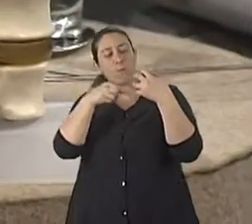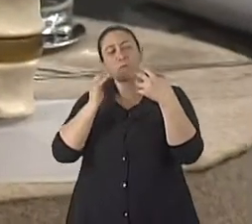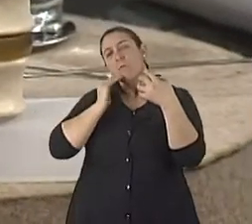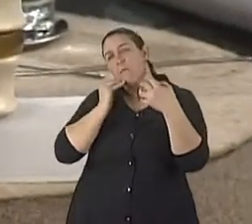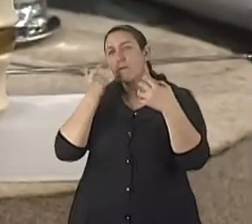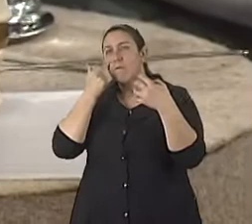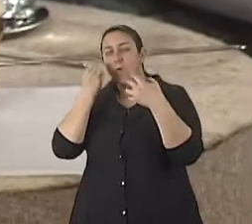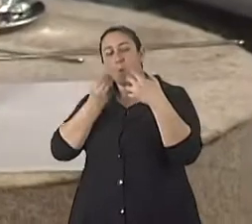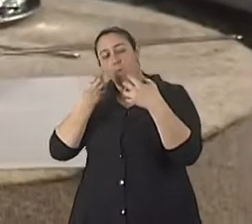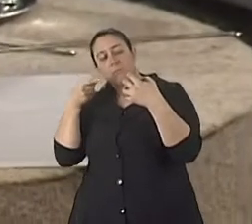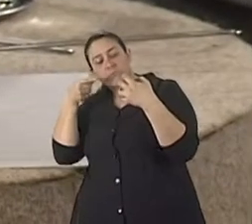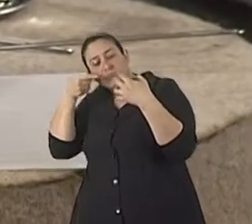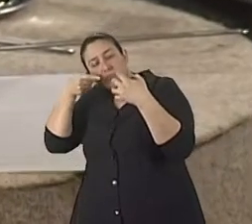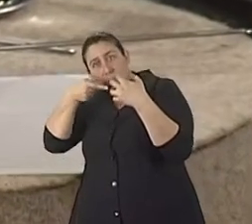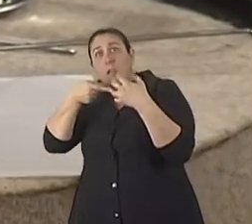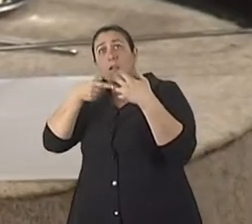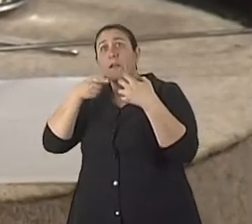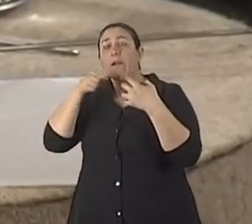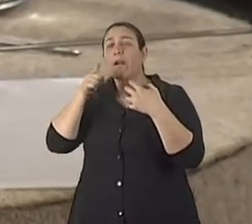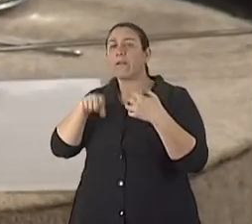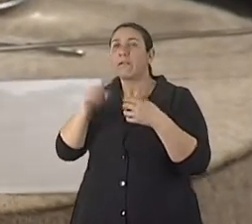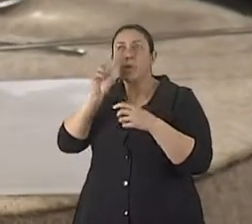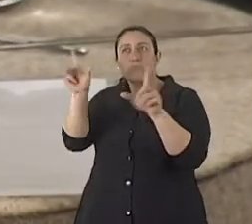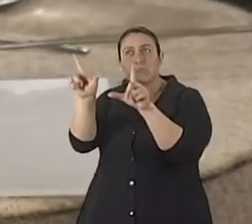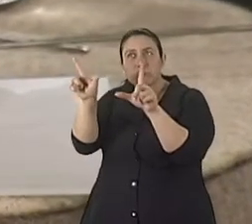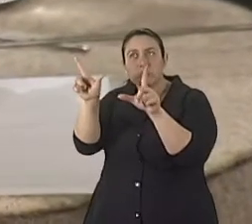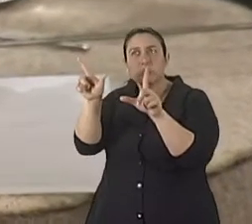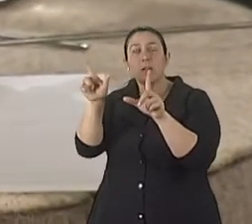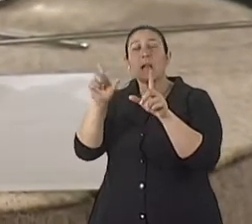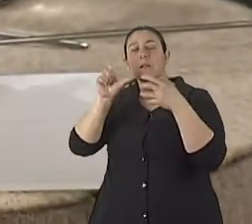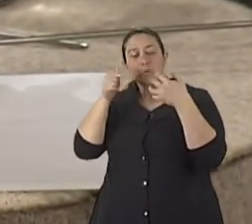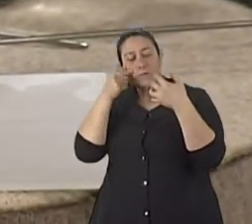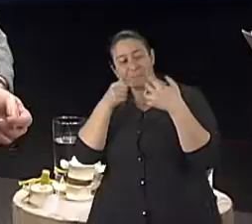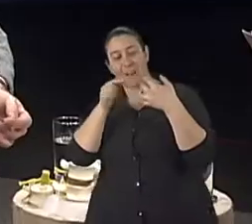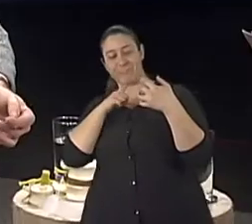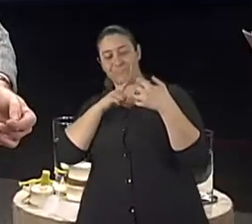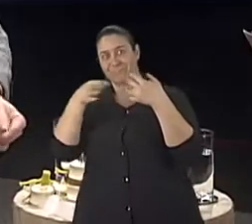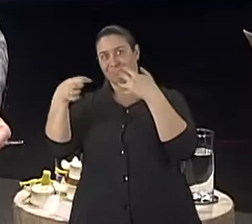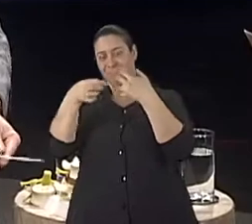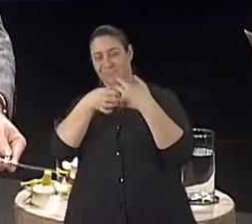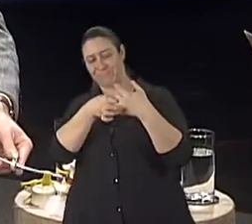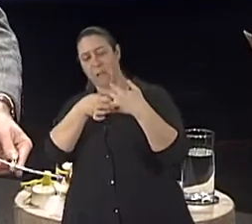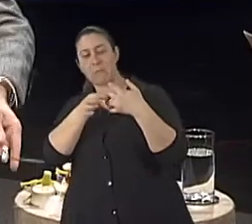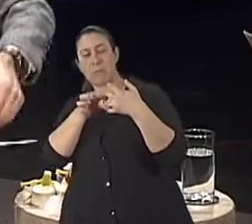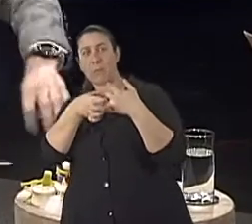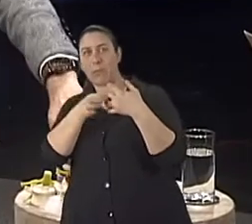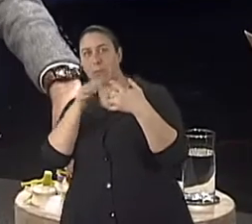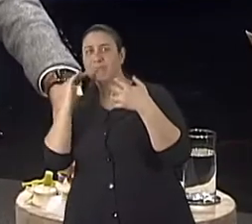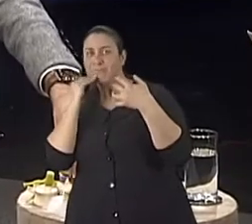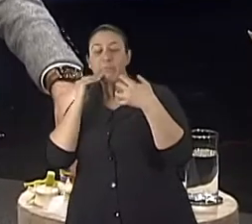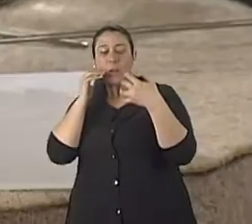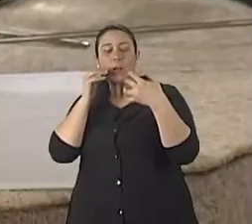por podendo por vídeo mesmo né e aí se retira um pedaço de disco é feito cortes pequenos dentro